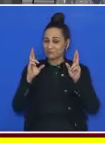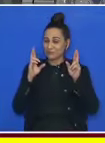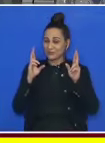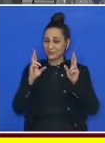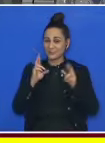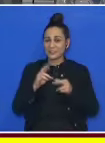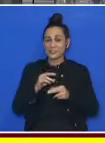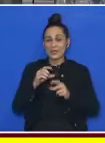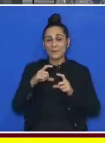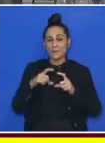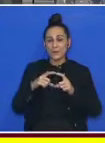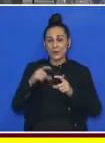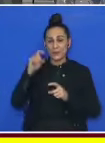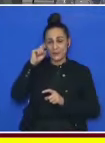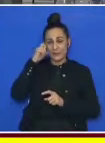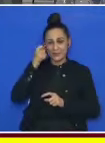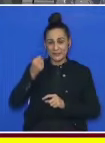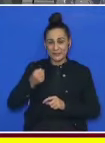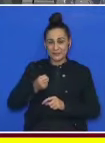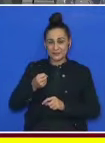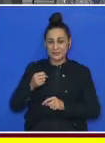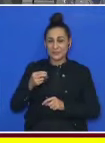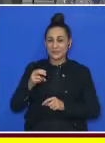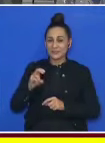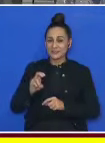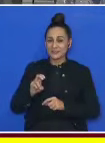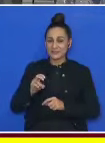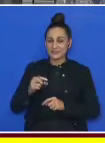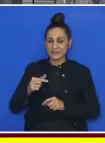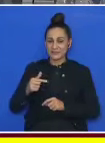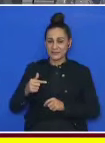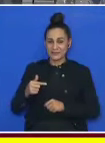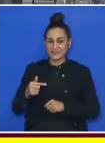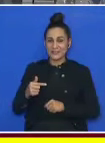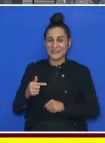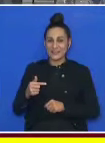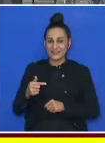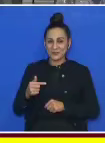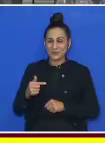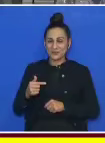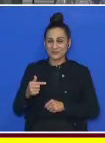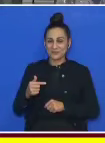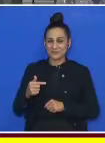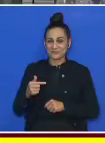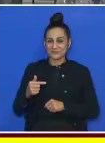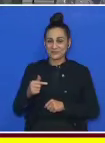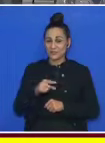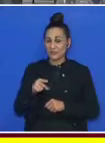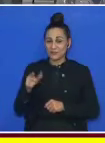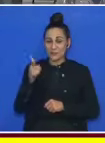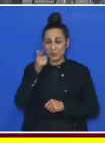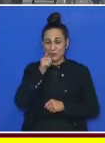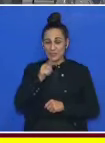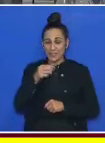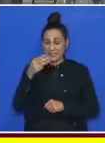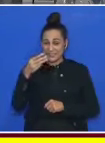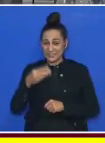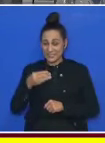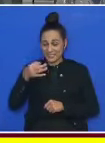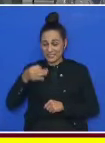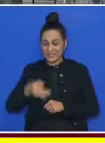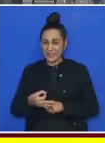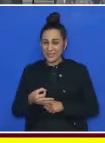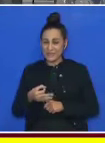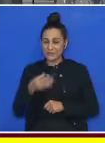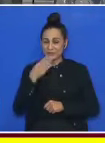torcida. Bola preta, número 57. Preta 57. Você ganha a partir de 3 acertos na